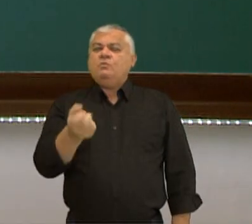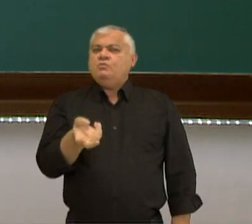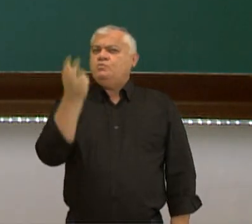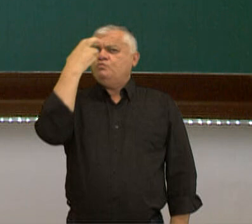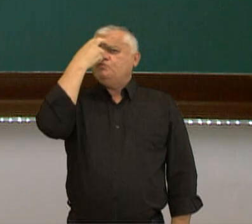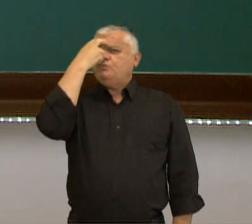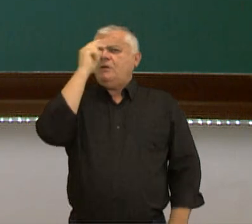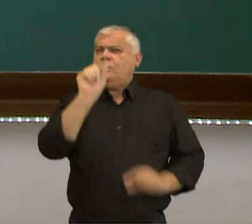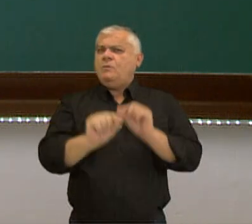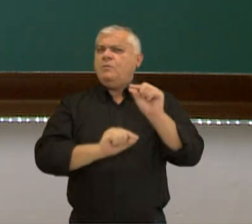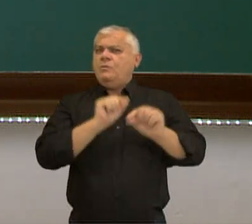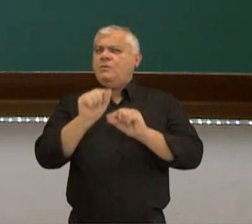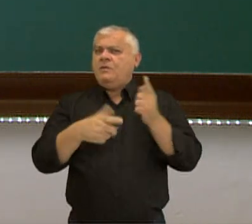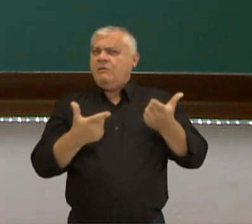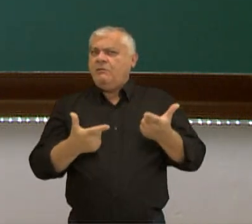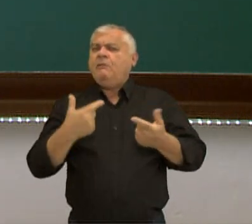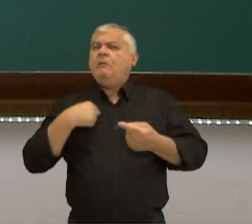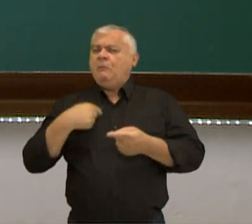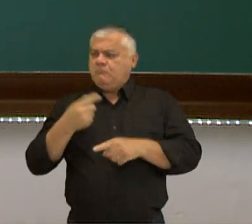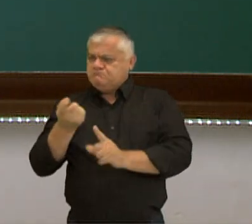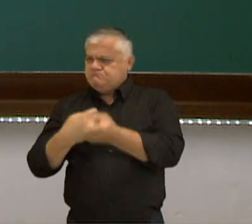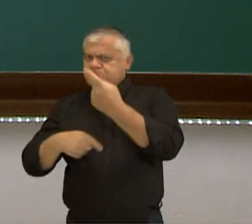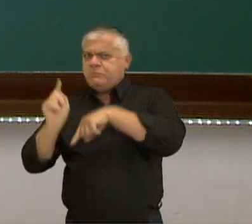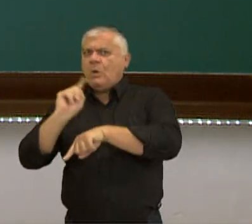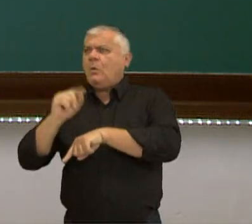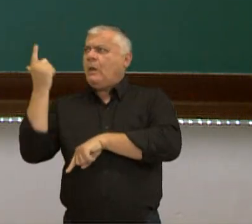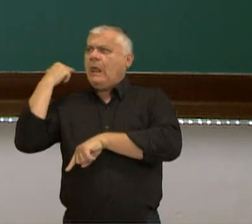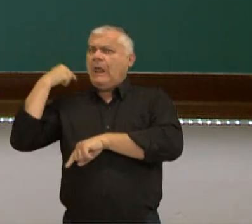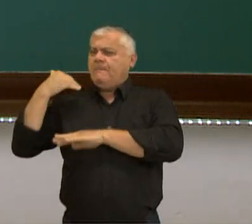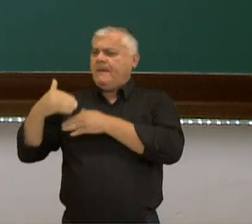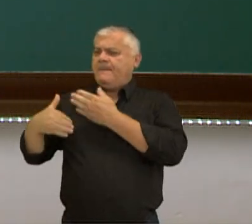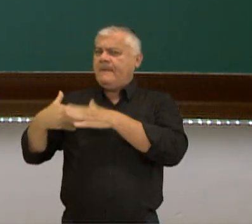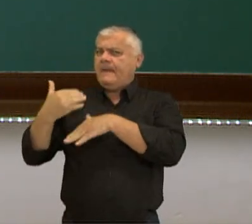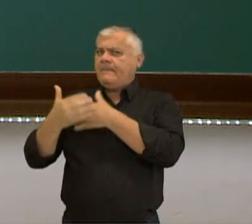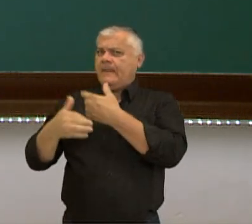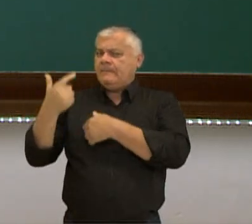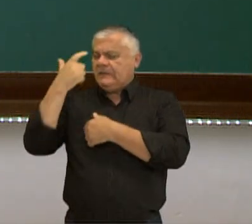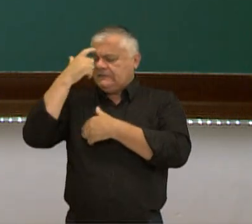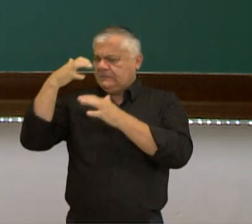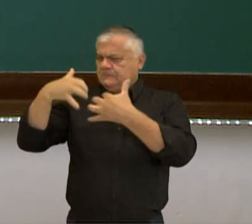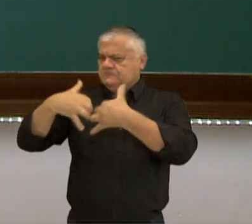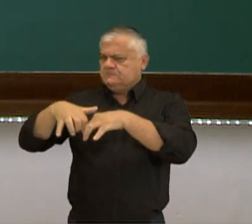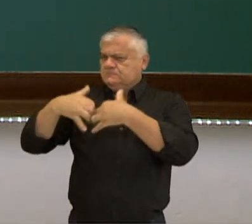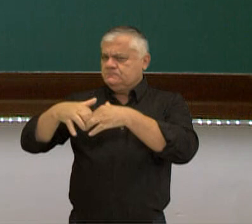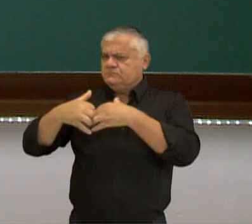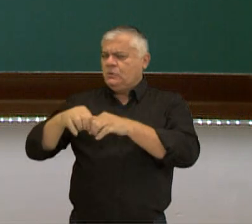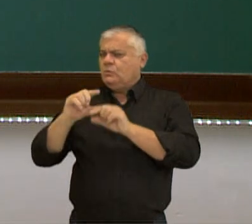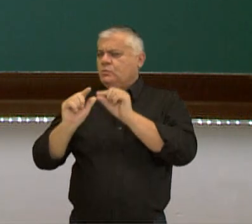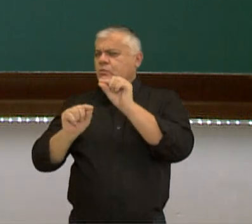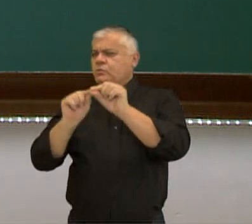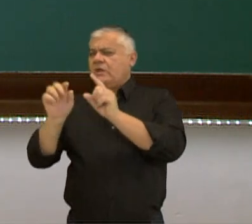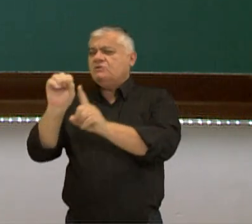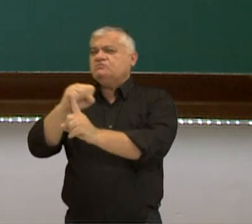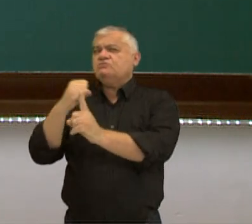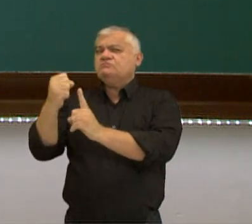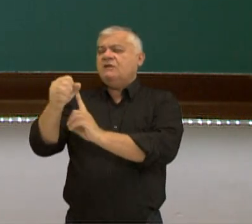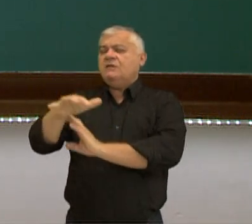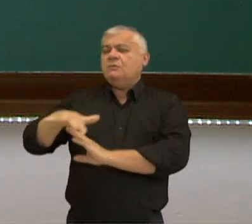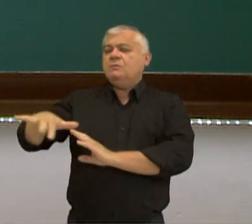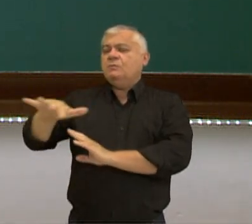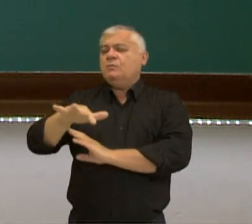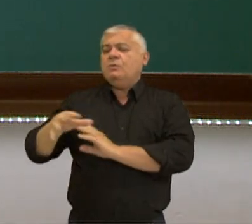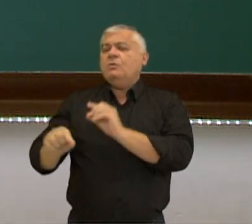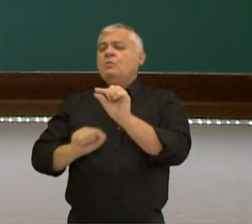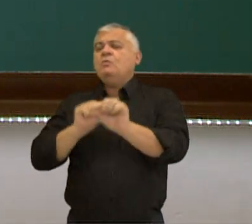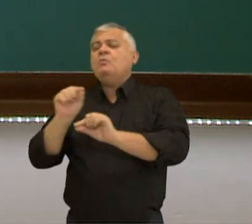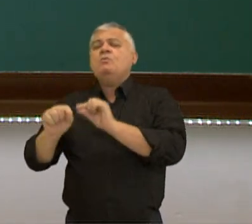em oposição ao evolucionismo começa a repensar, a refletir um pouco melhor, né, as sociedades que